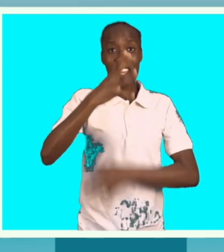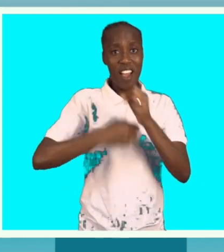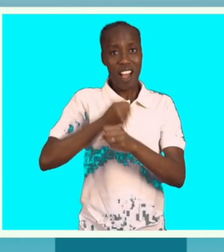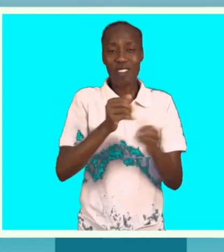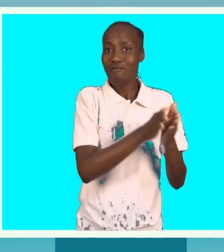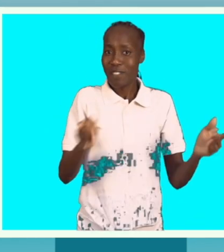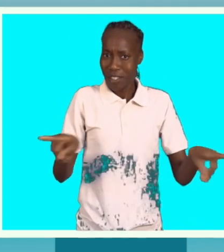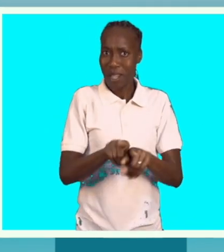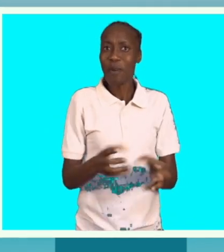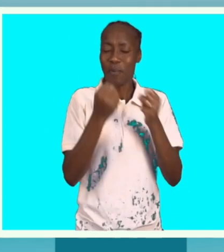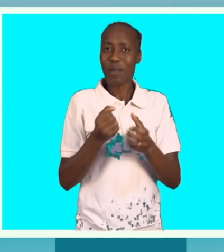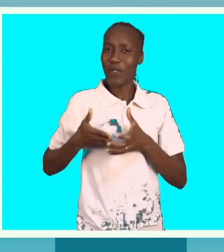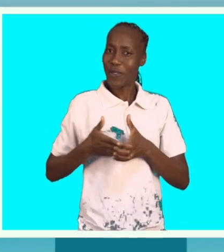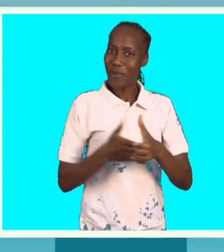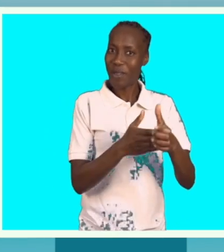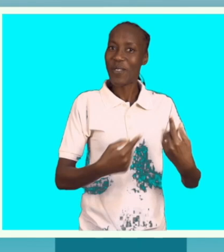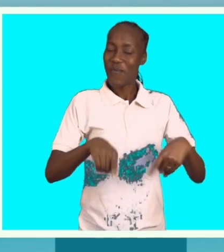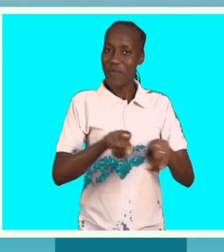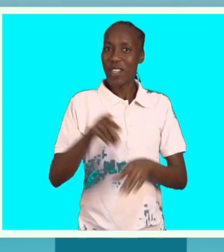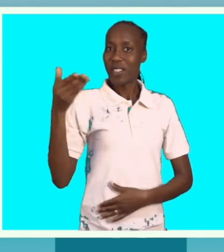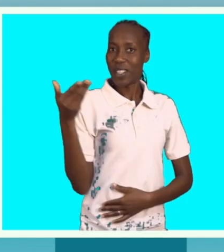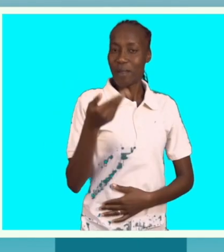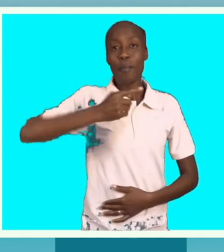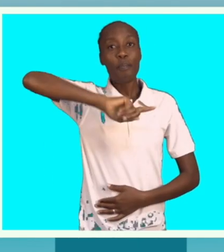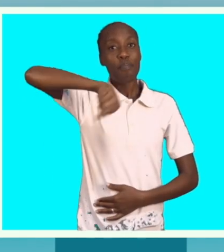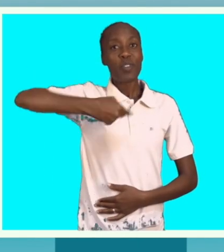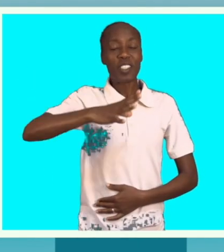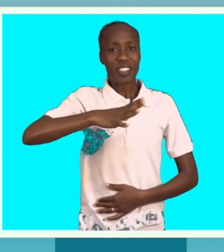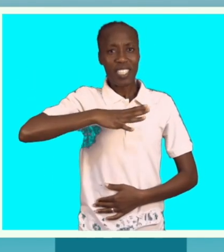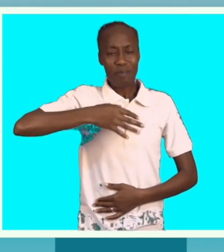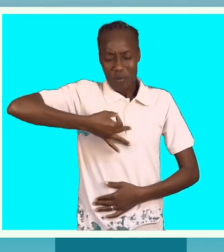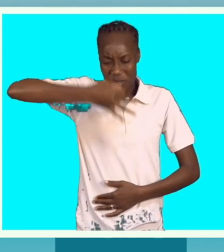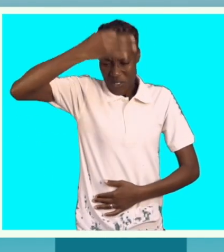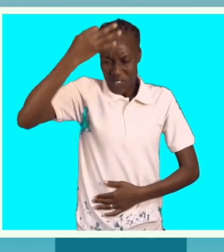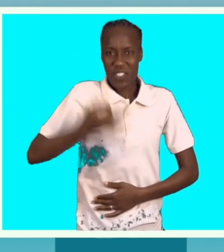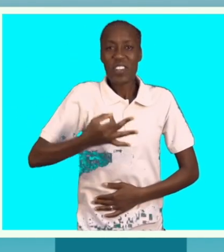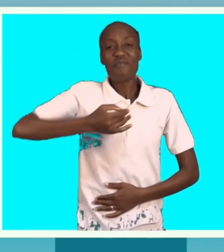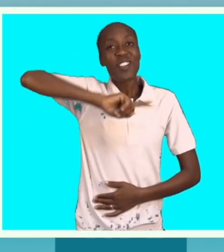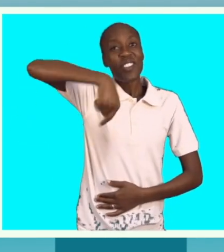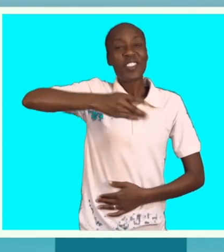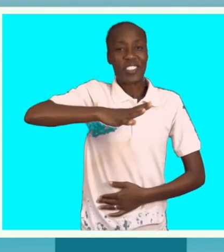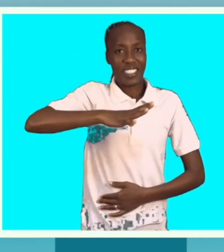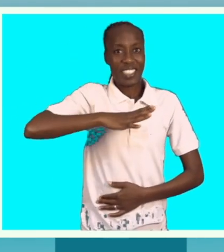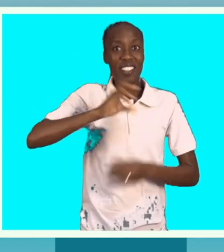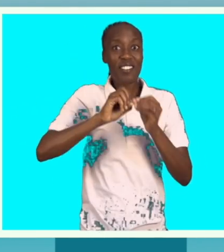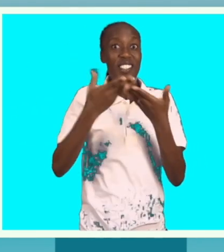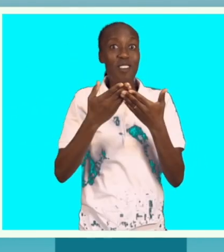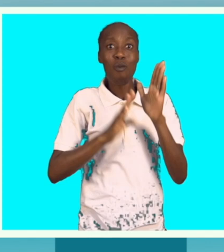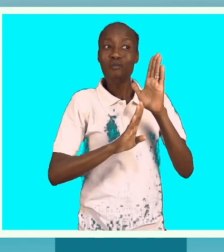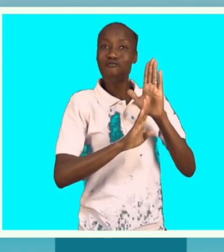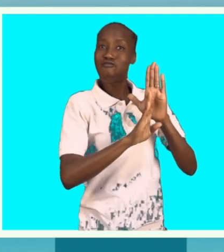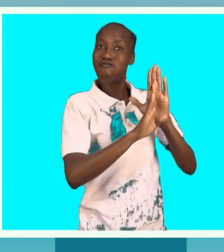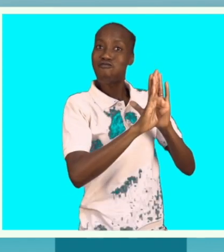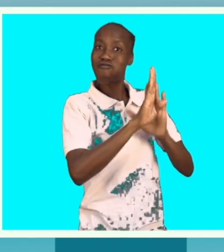Desportivos Escolares, recentemente realizado em Manica, foi um momento para demonstrar que os moçambicanos estão cada